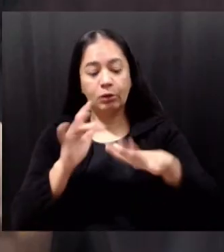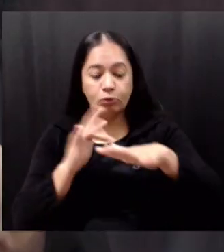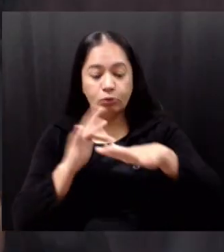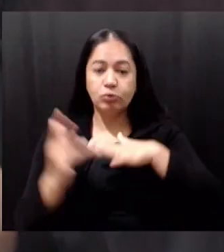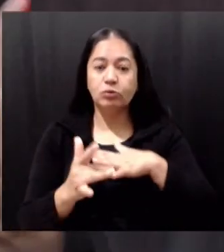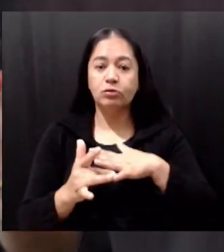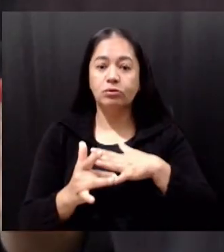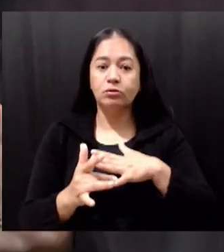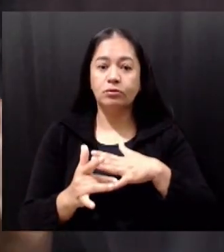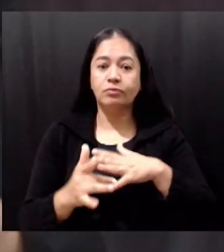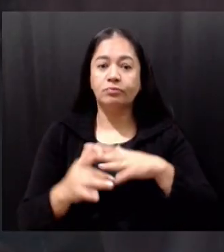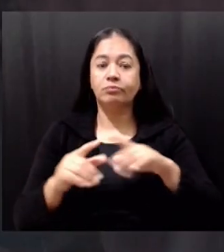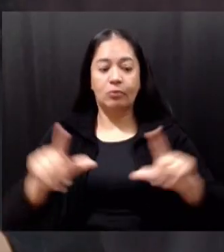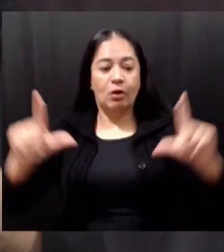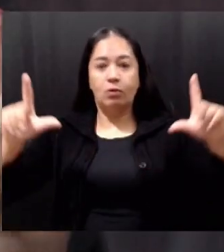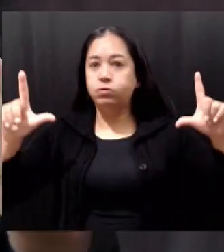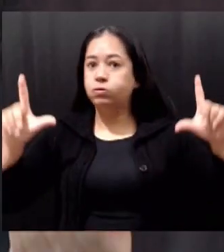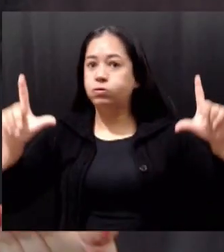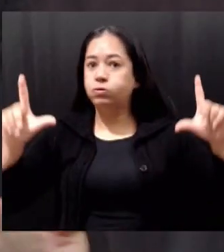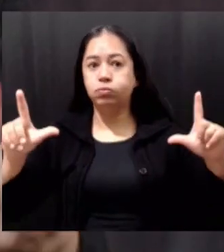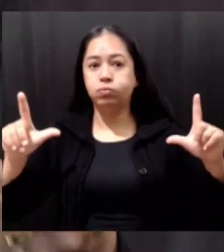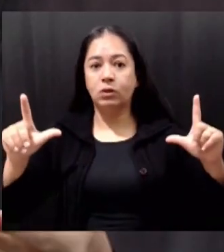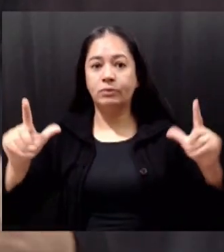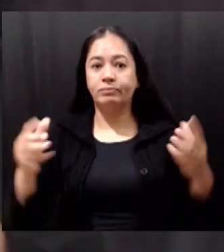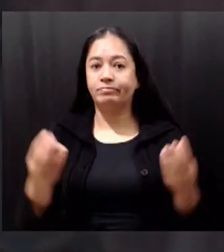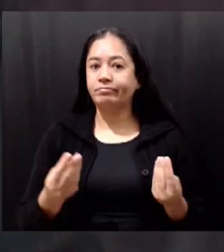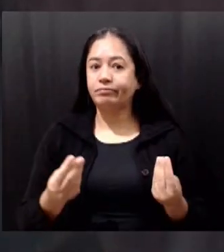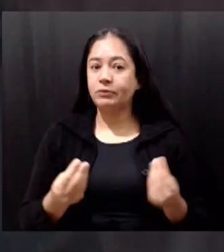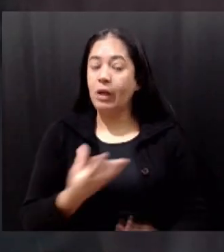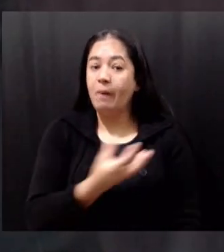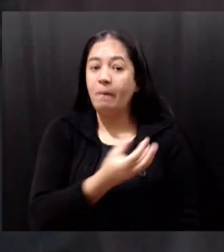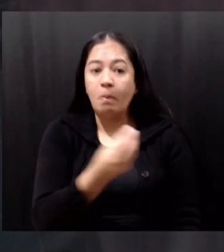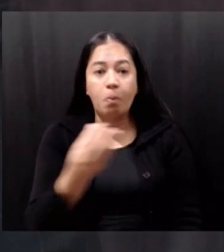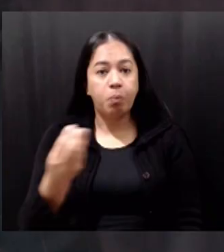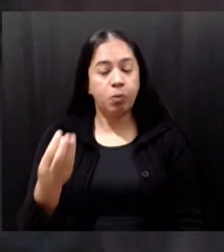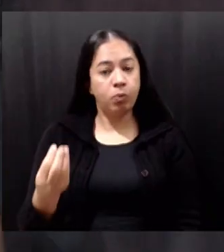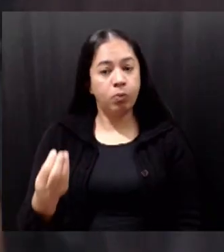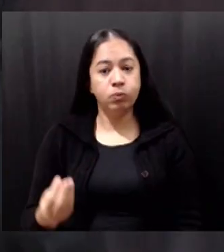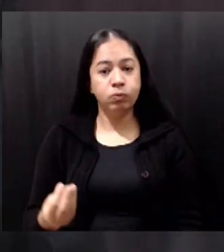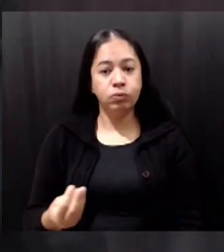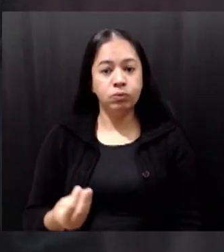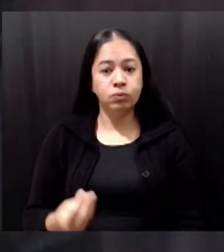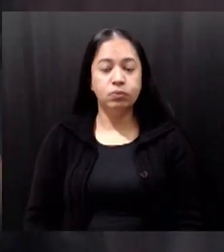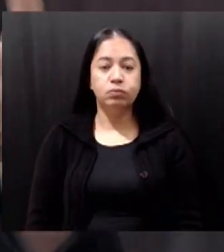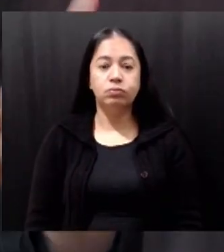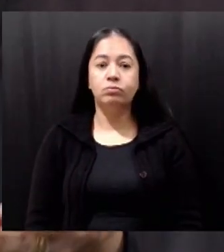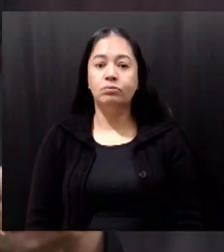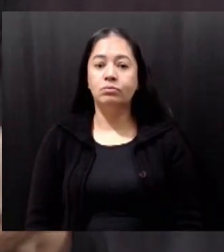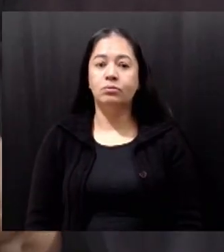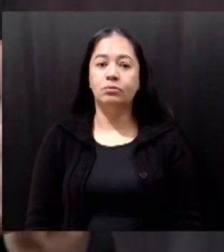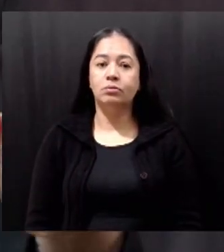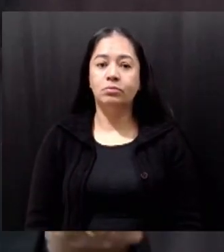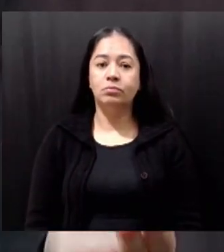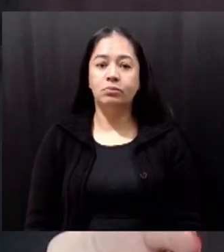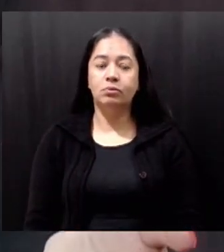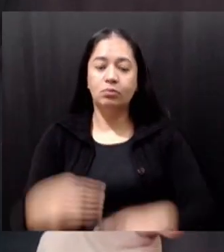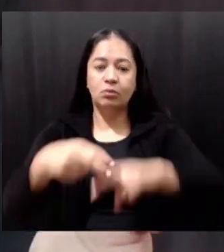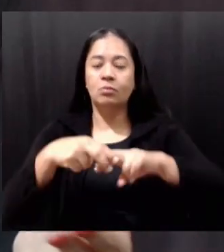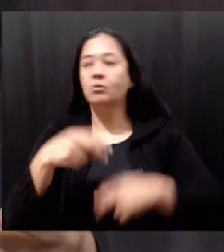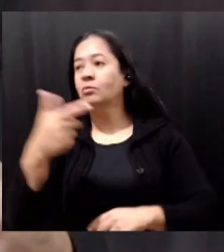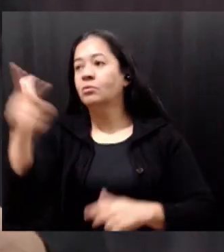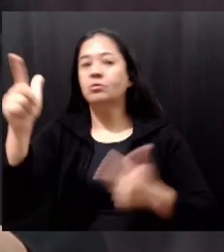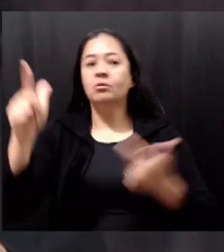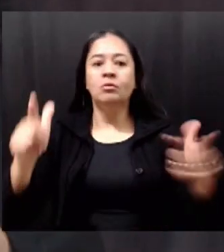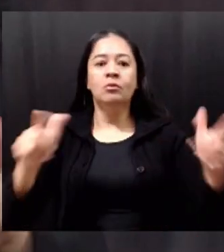exposição, com certeza, excessiva, né, diante das outras atividades do dia a